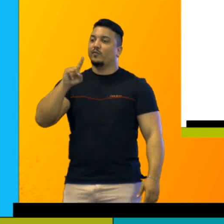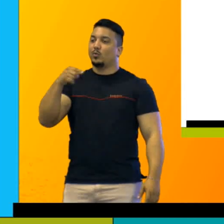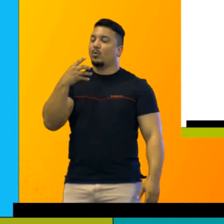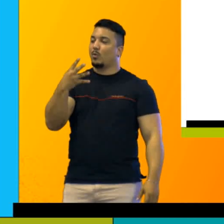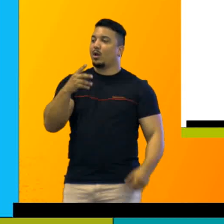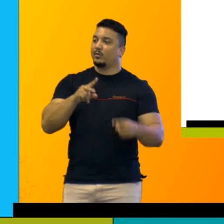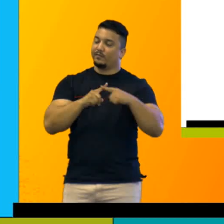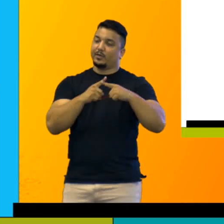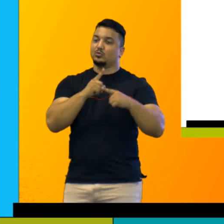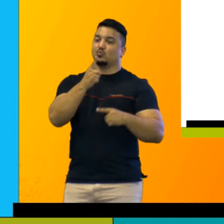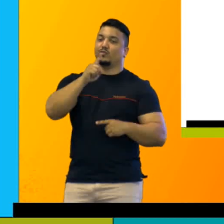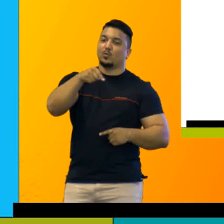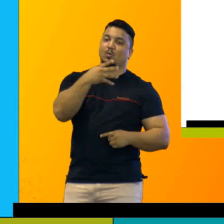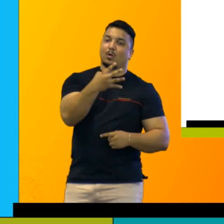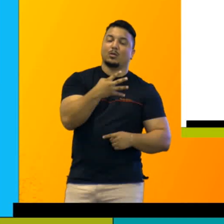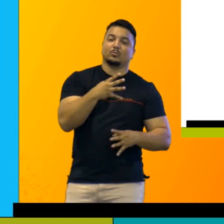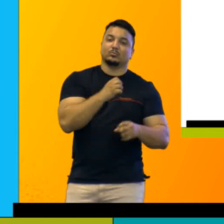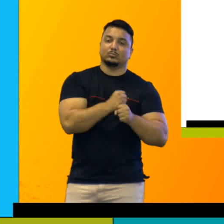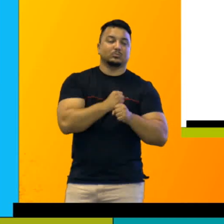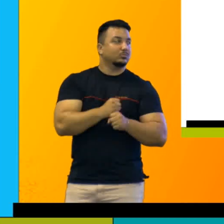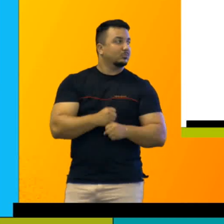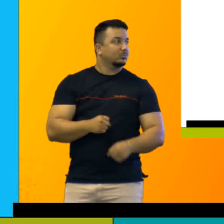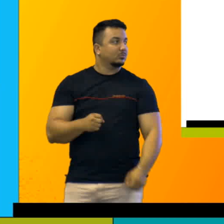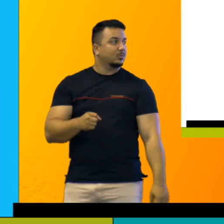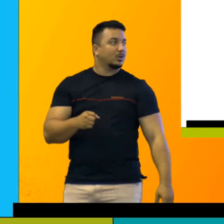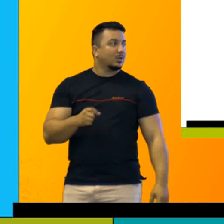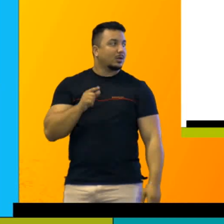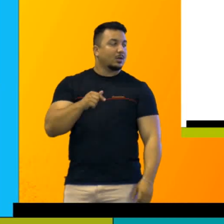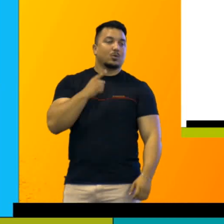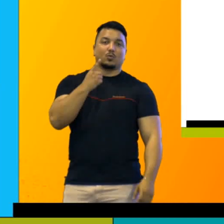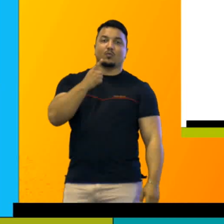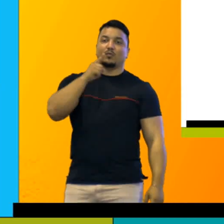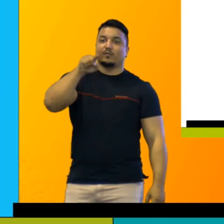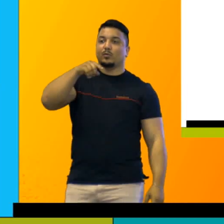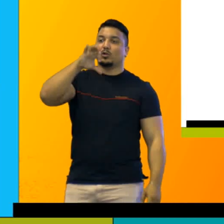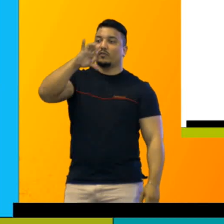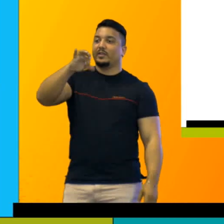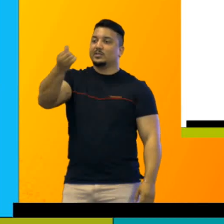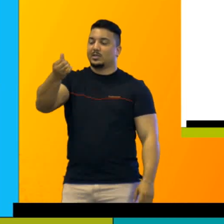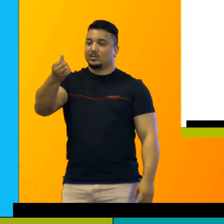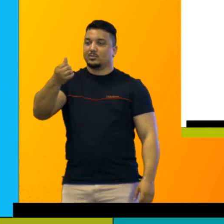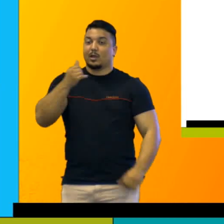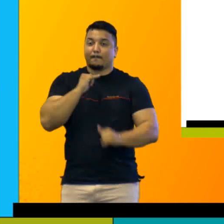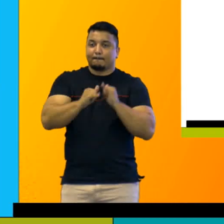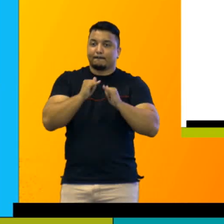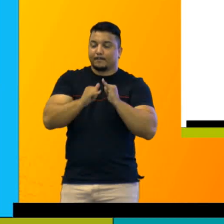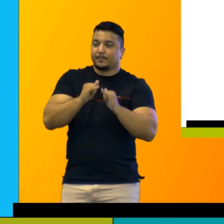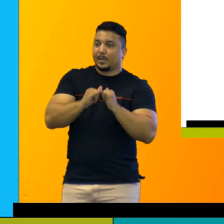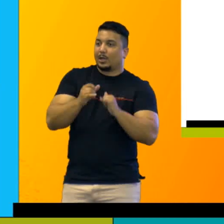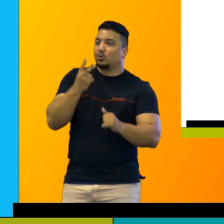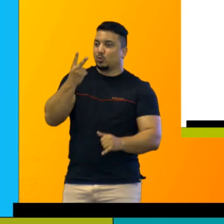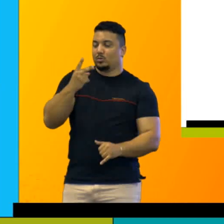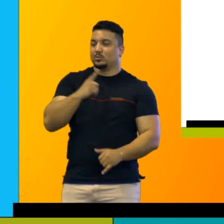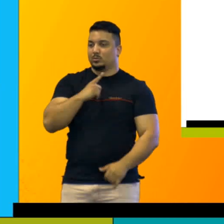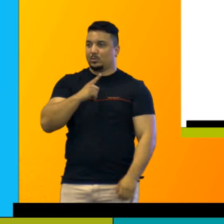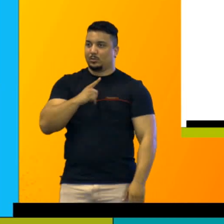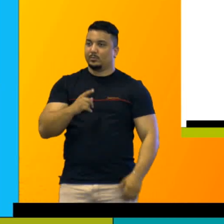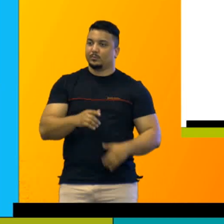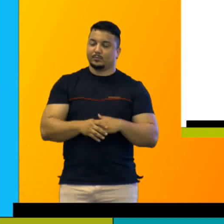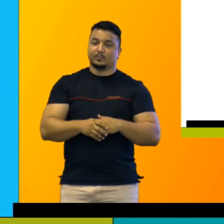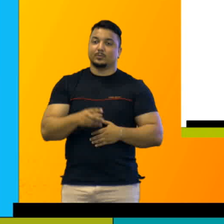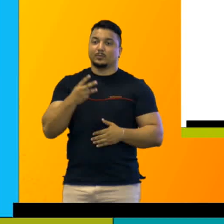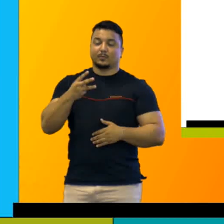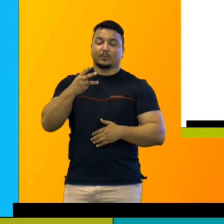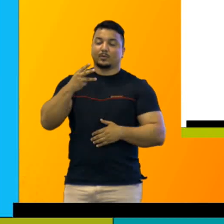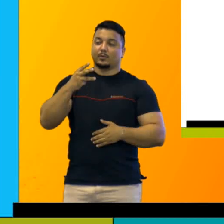1,4 vezes 1,4, né, 1,4 ao quadrado, dá 1,96, ó, é o mais próximo de 2. Raiz